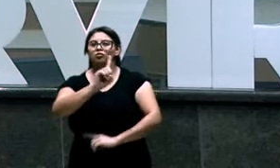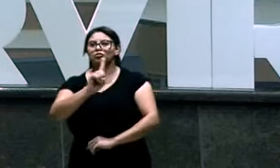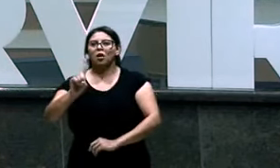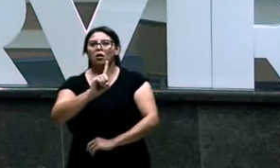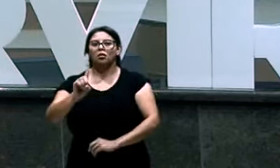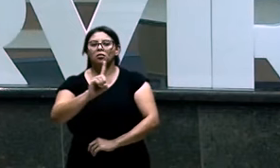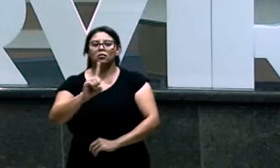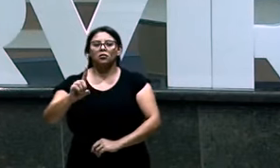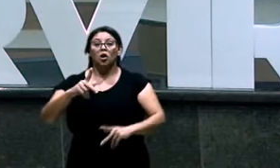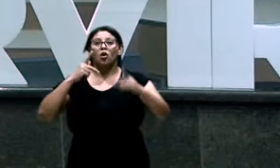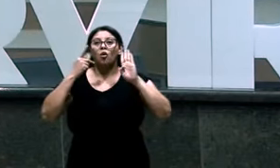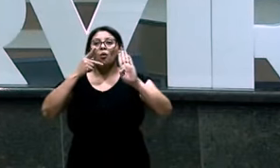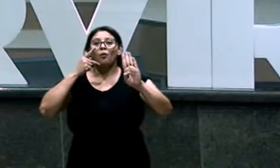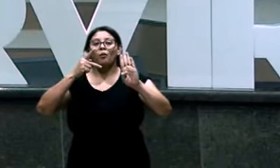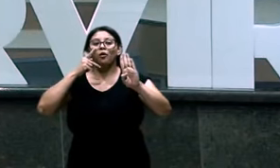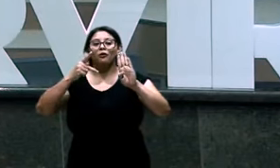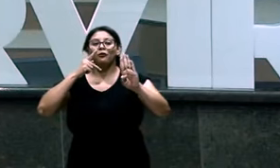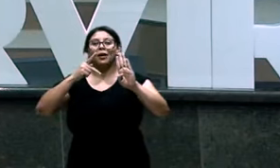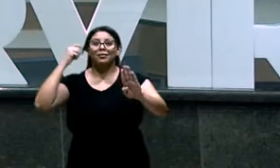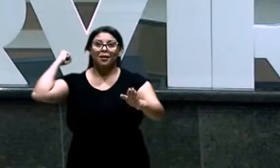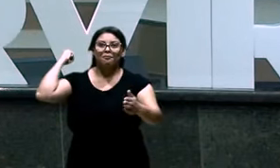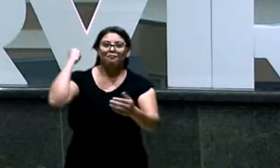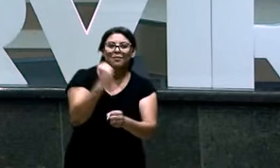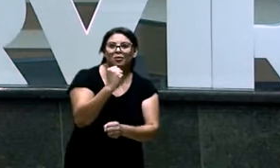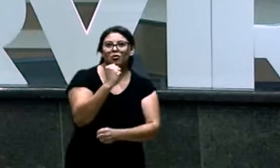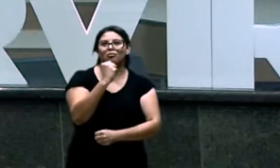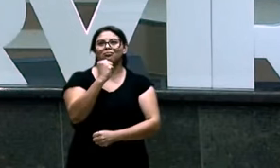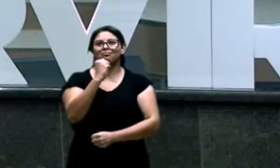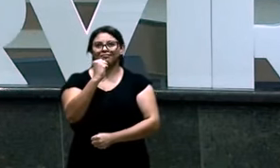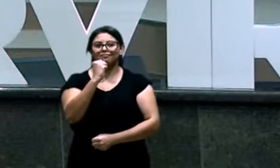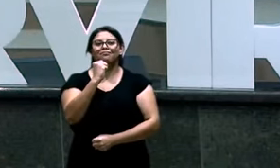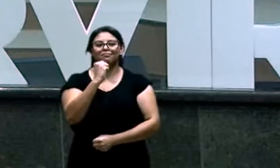Alguém perguntou: aonde é o culto?